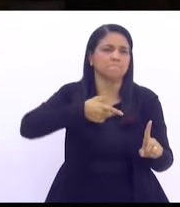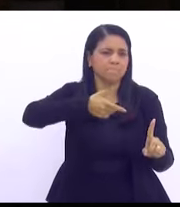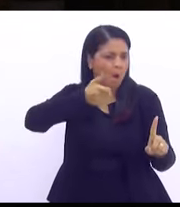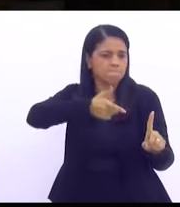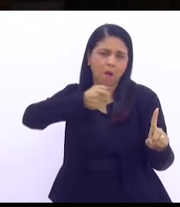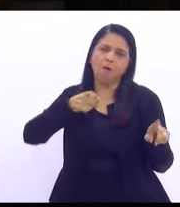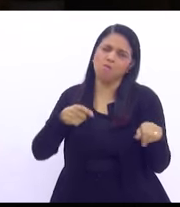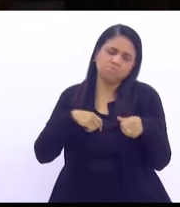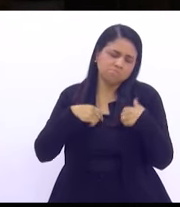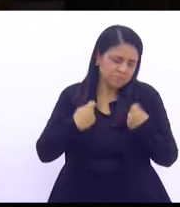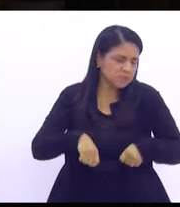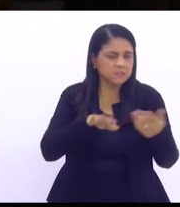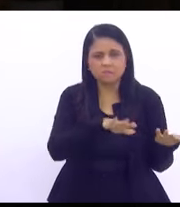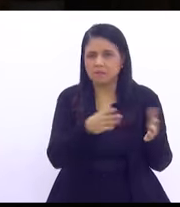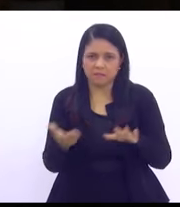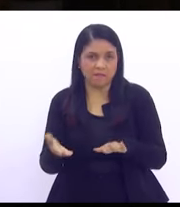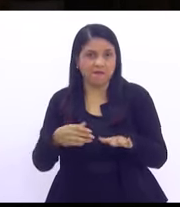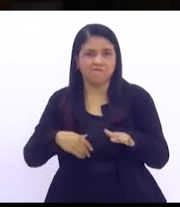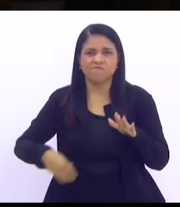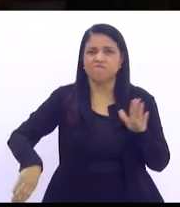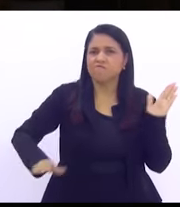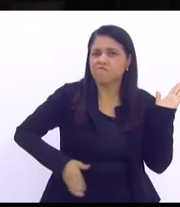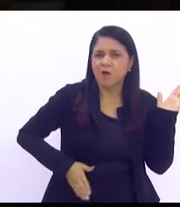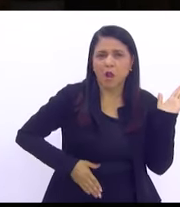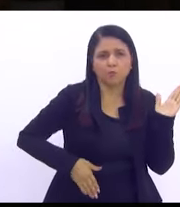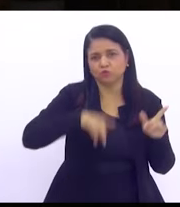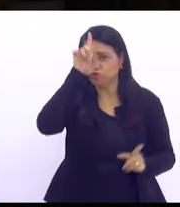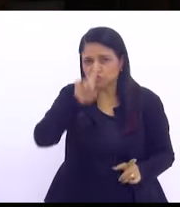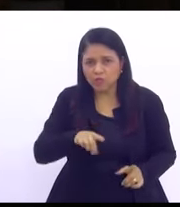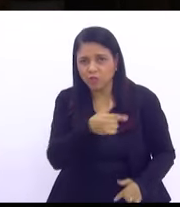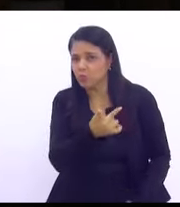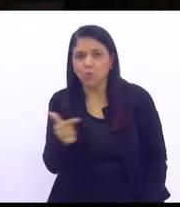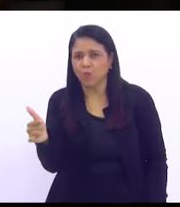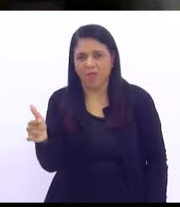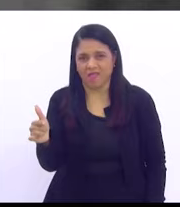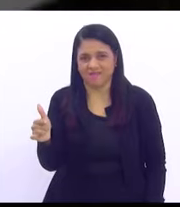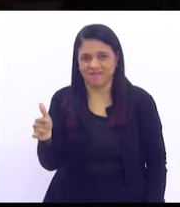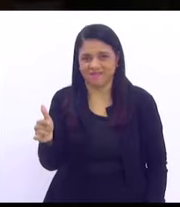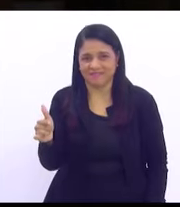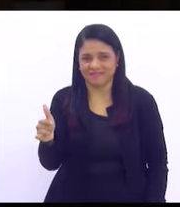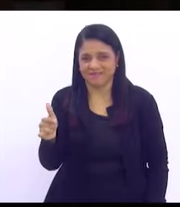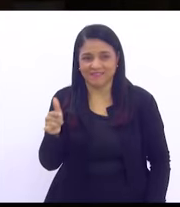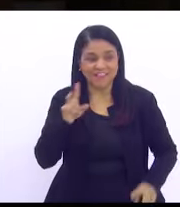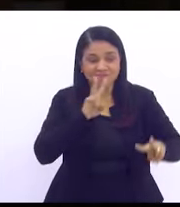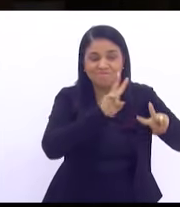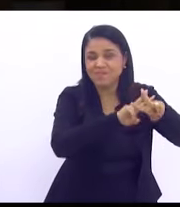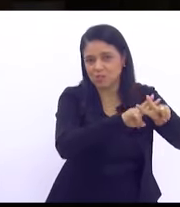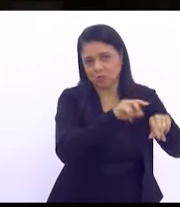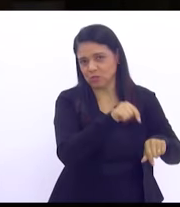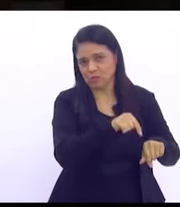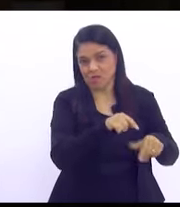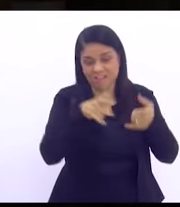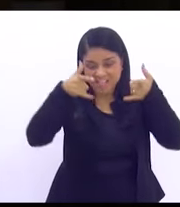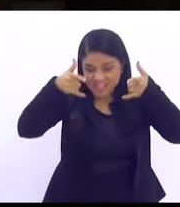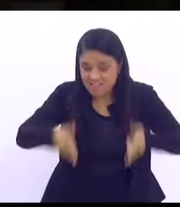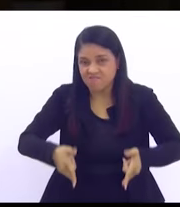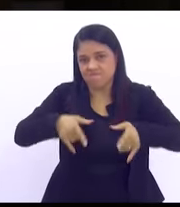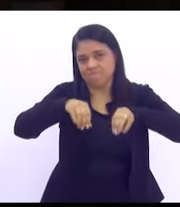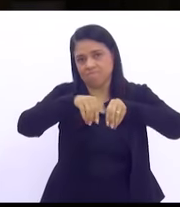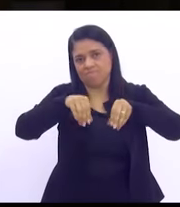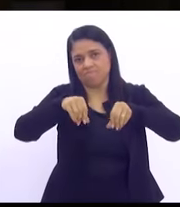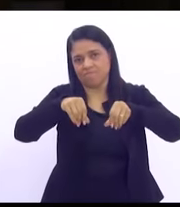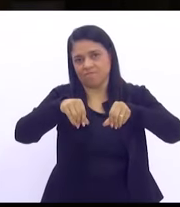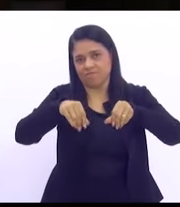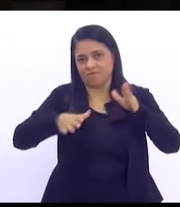realidade, porque vagabundo não tinha que ter direito realmente de ir para a delegacia, não, era para o cemitério. É melhor o vagabundo